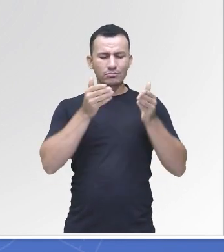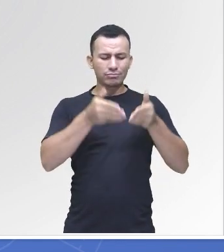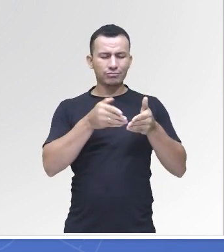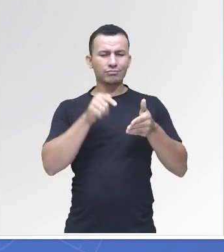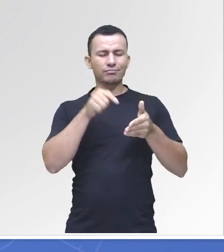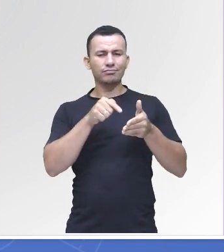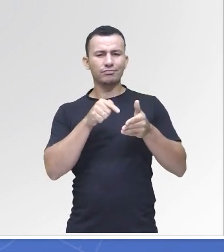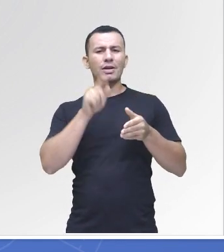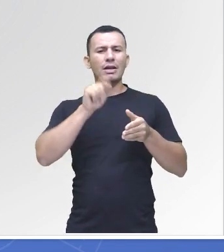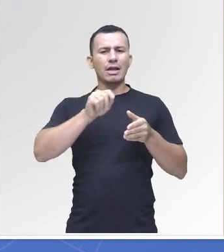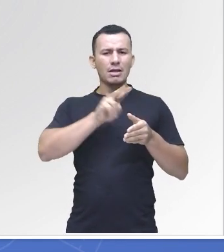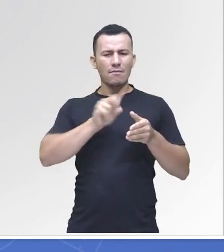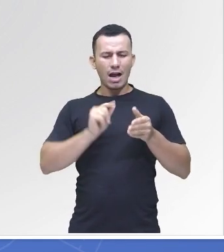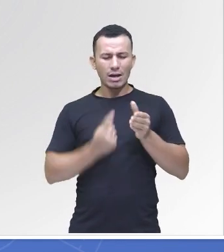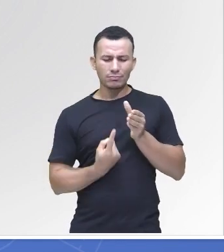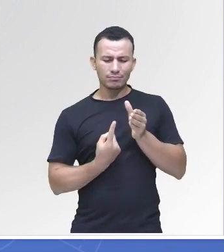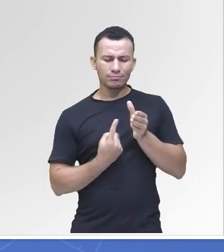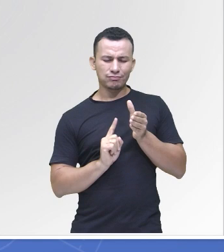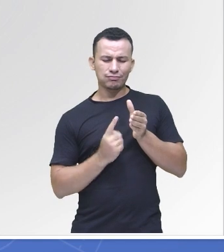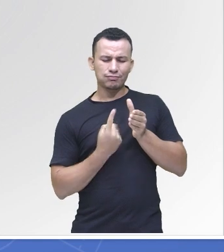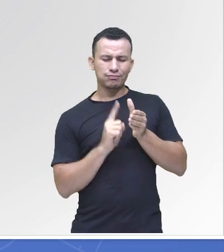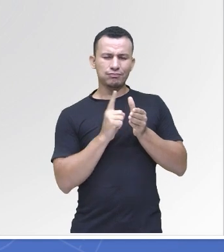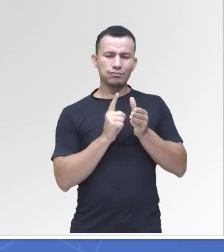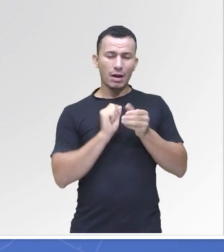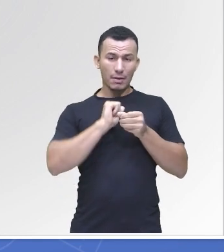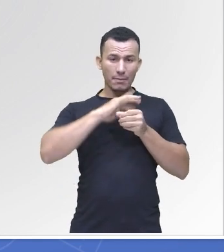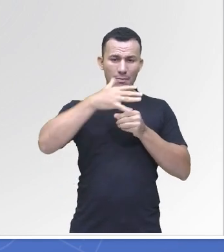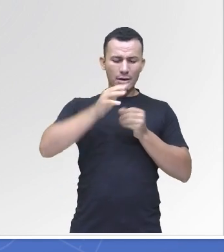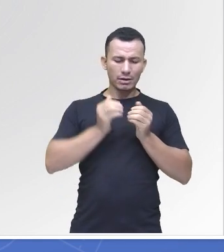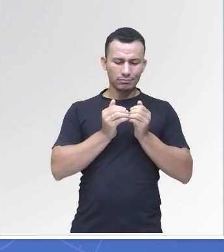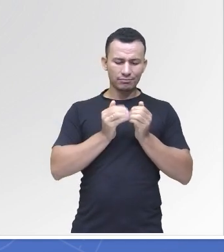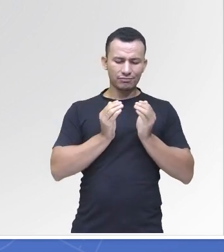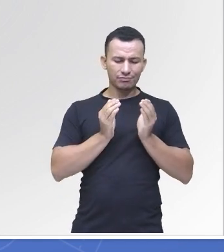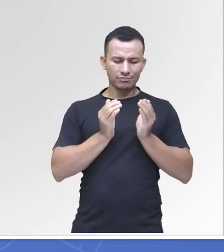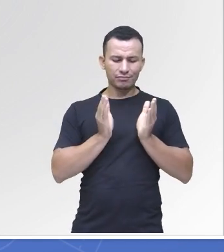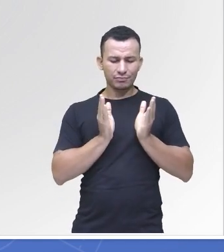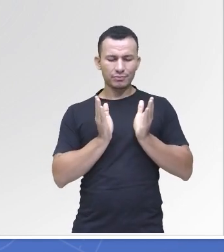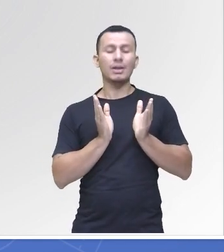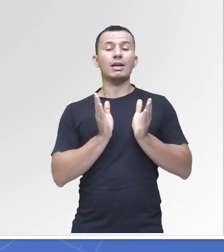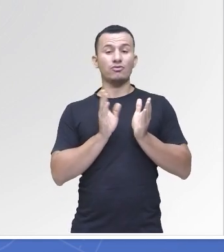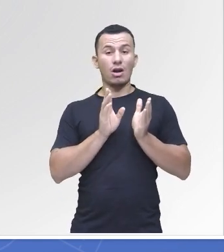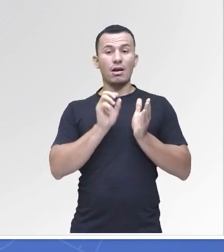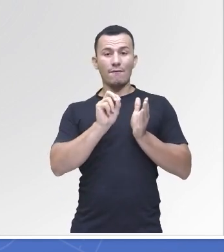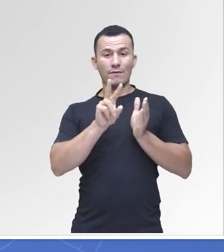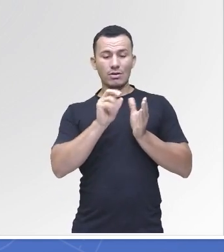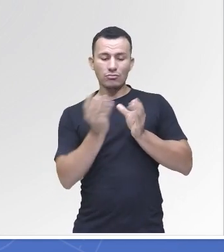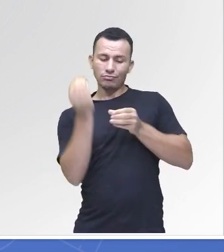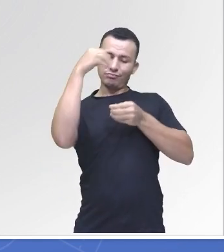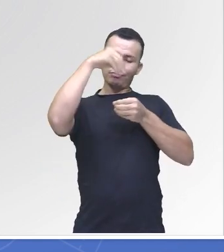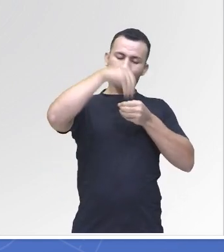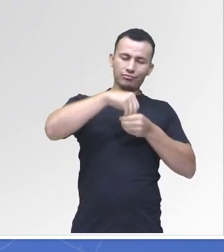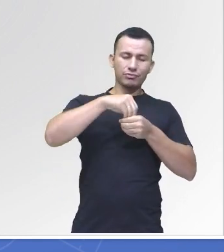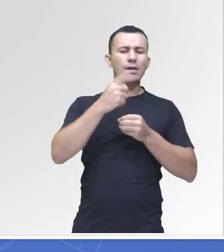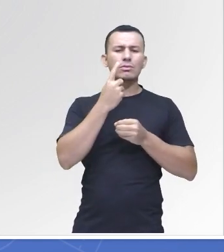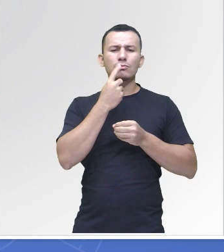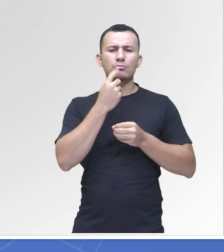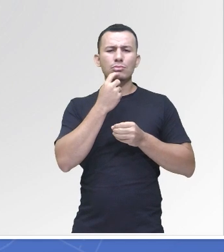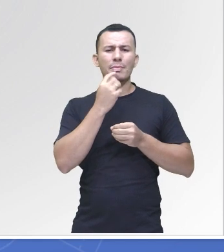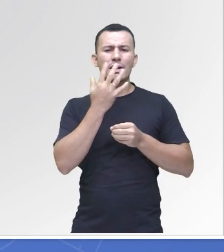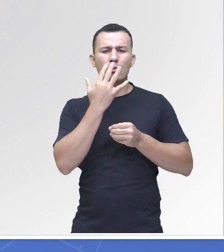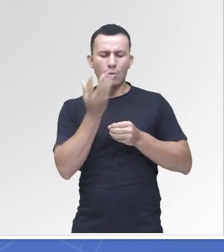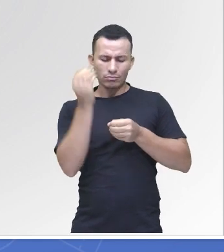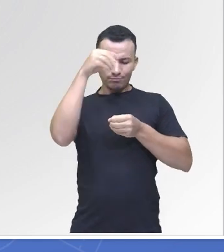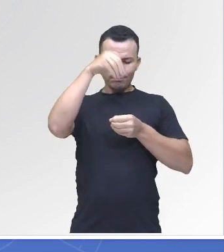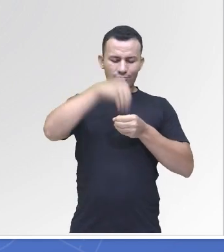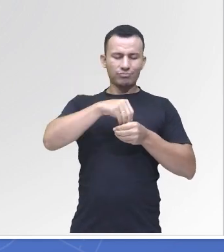faz? Perfura a membrana e coloca aqui, ó, seu material genético que está em vermelho, né, o seu ácido